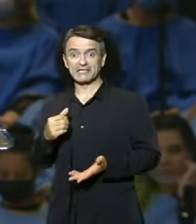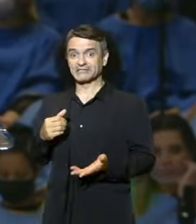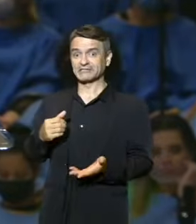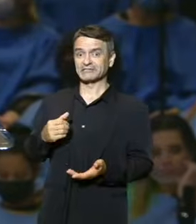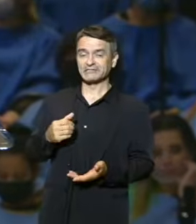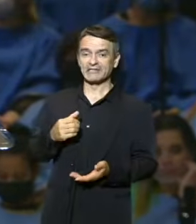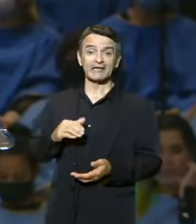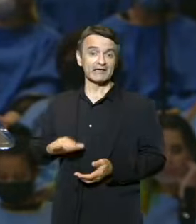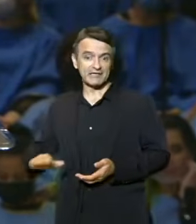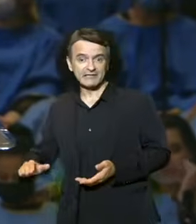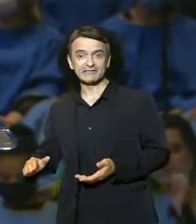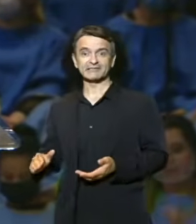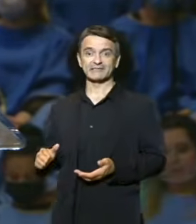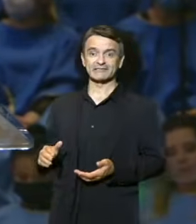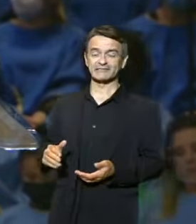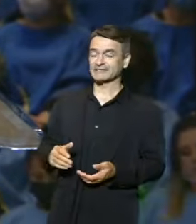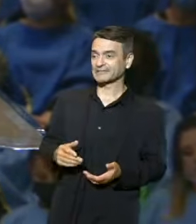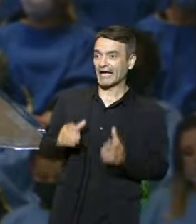animais.